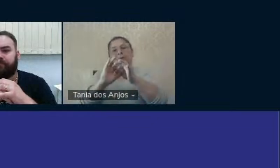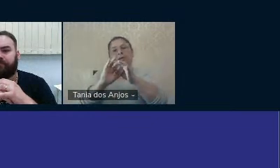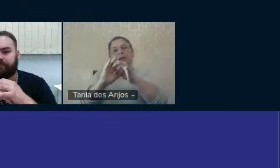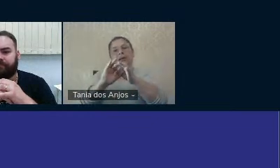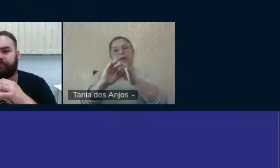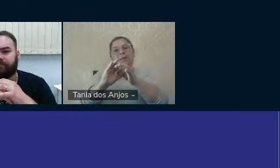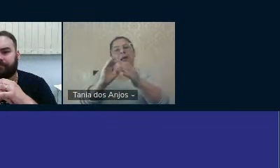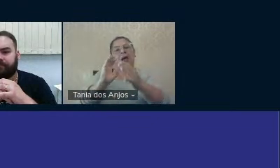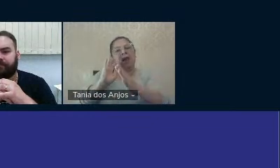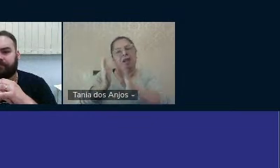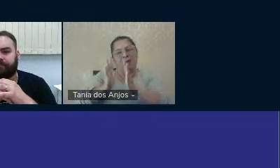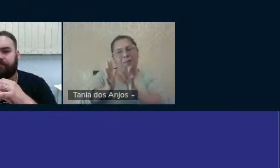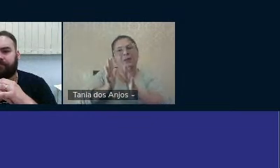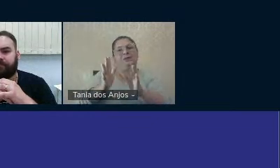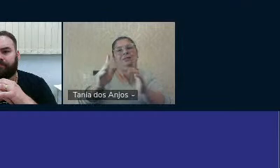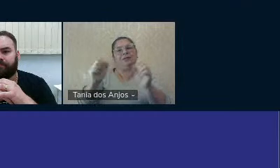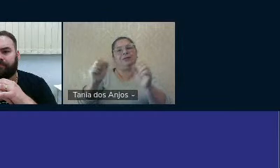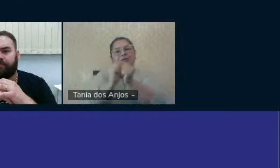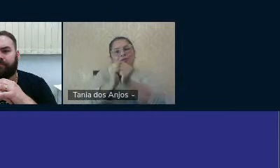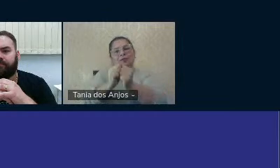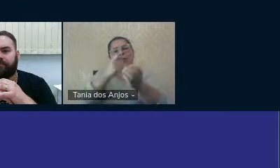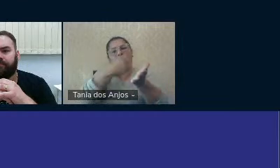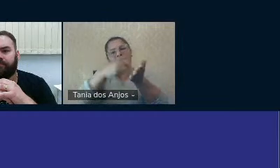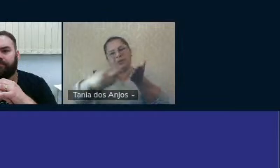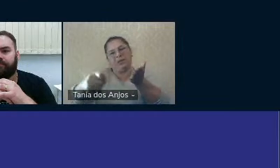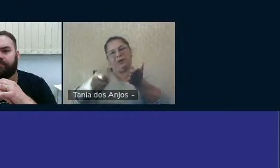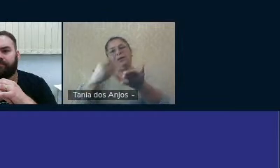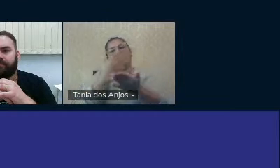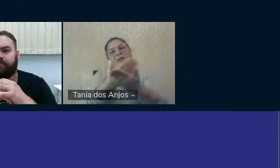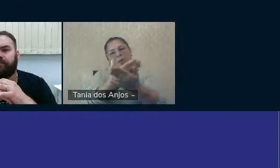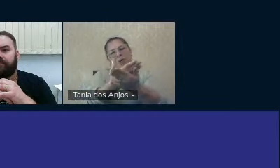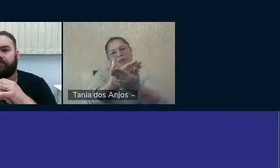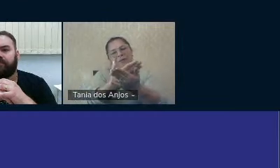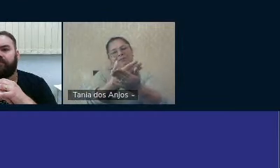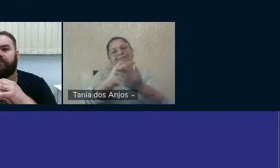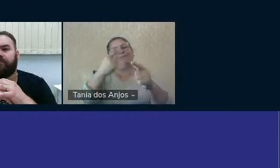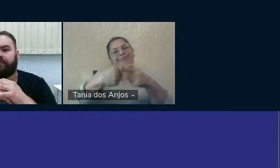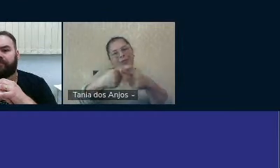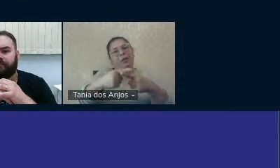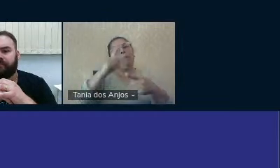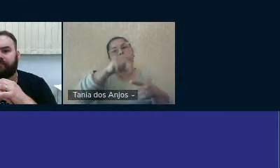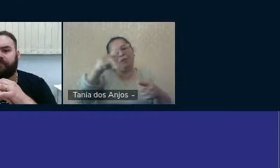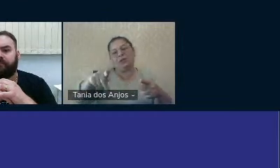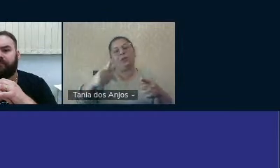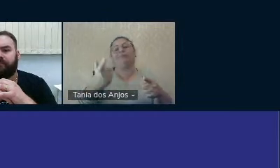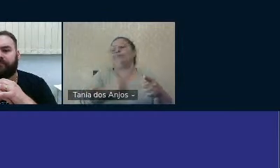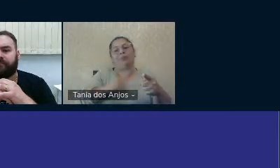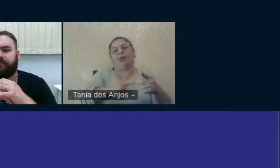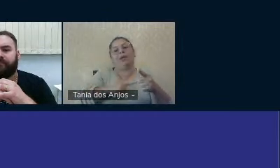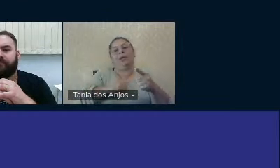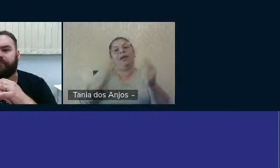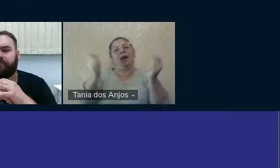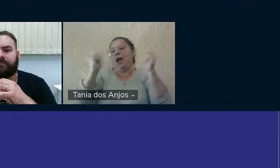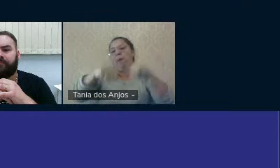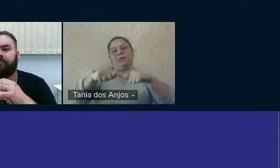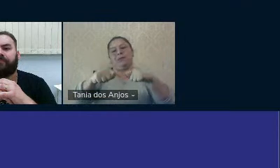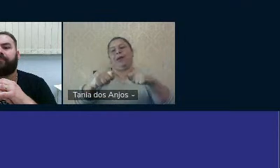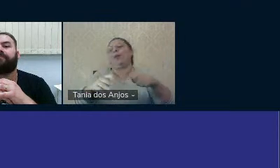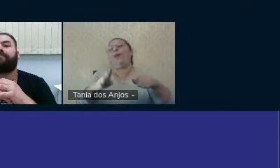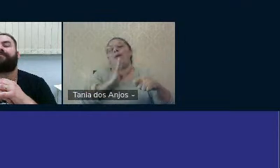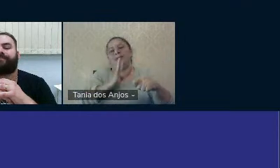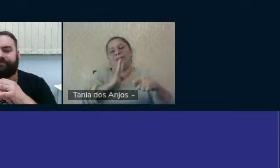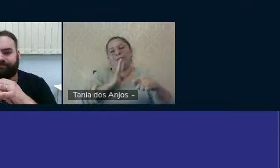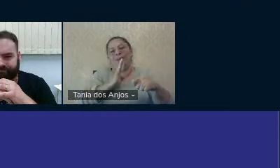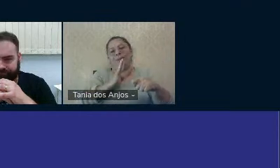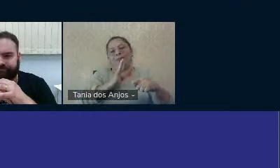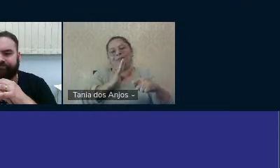sinais sinalizada com a língua de sinais escrita na escola. Até porque os professores não têm esse conhecimento para passar, né? Como você